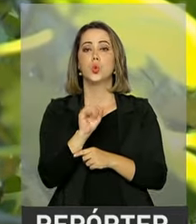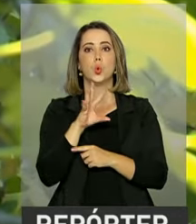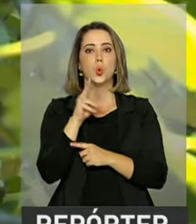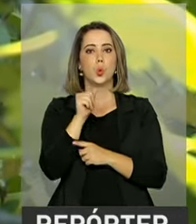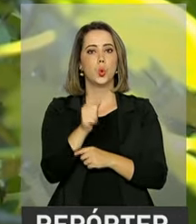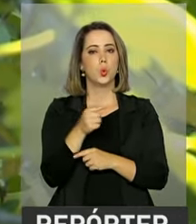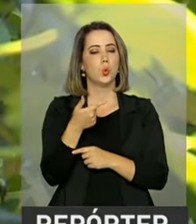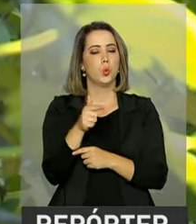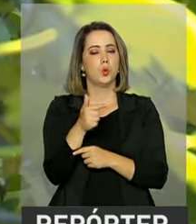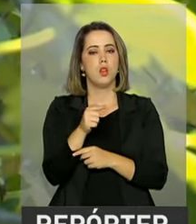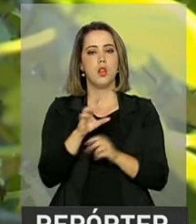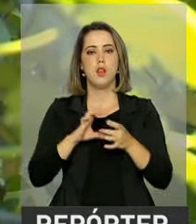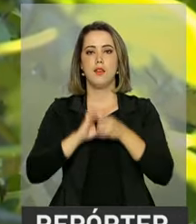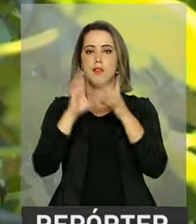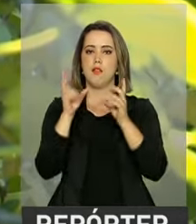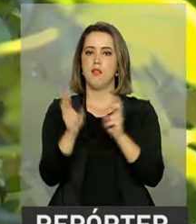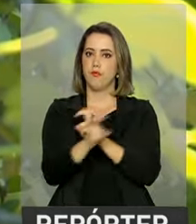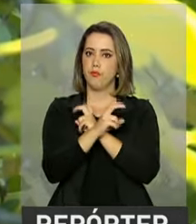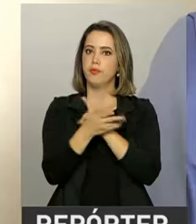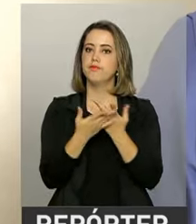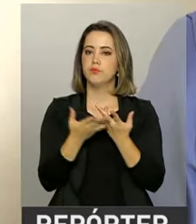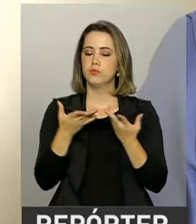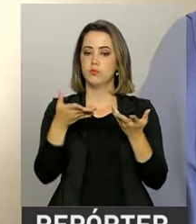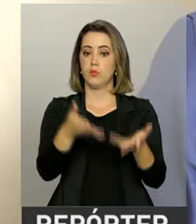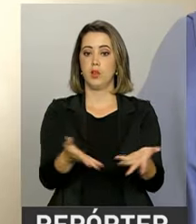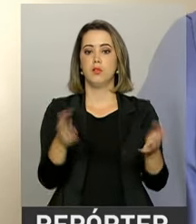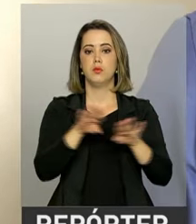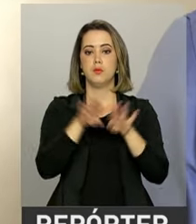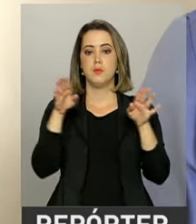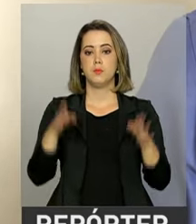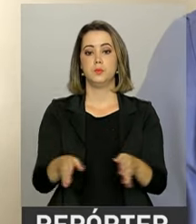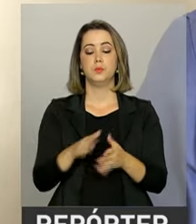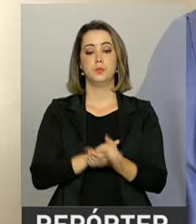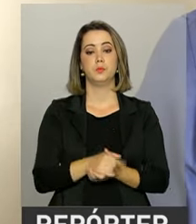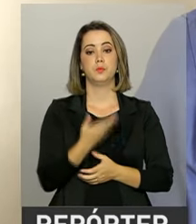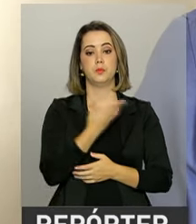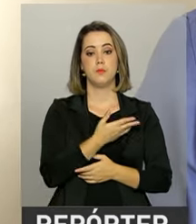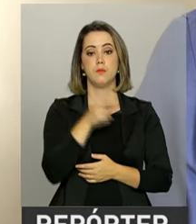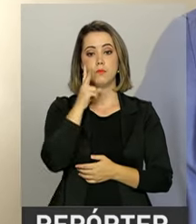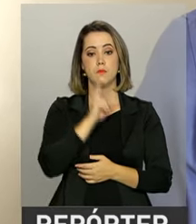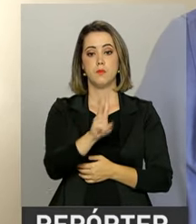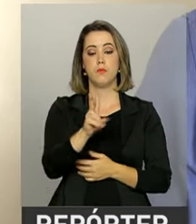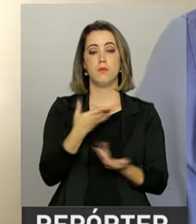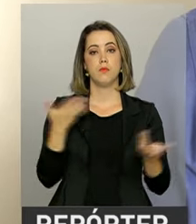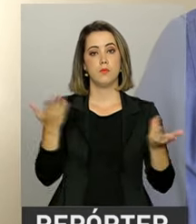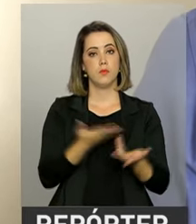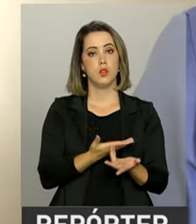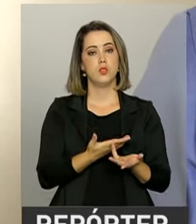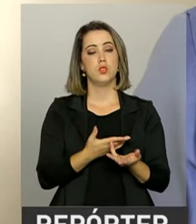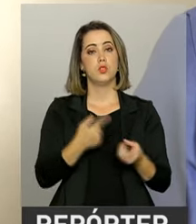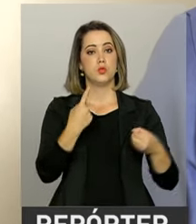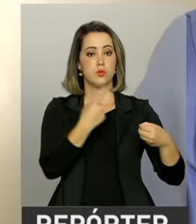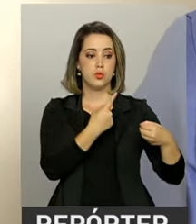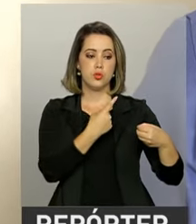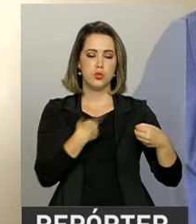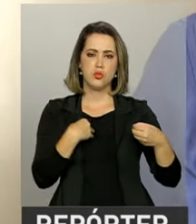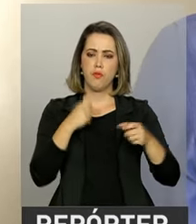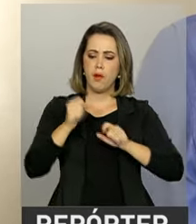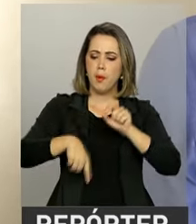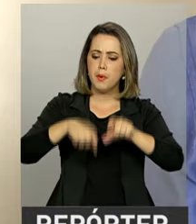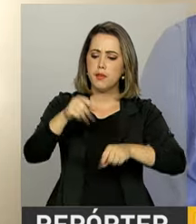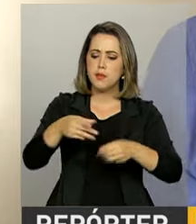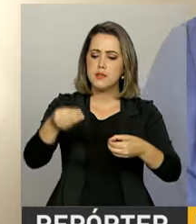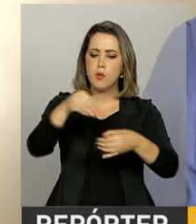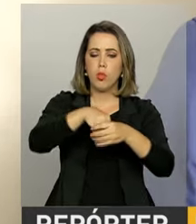orgânico e diretamente do quintal para a mesa. Quando a gente difere a agricultura urbana de uma agricultura tradicional, que é essa que faz parte